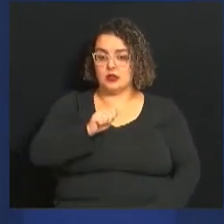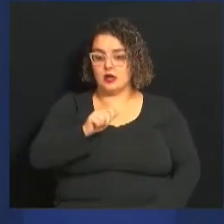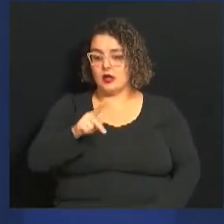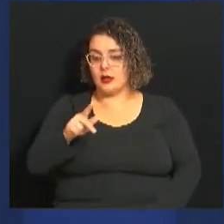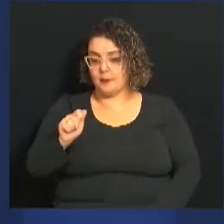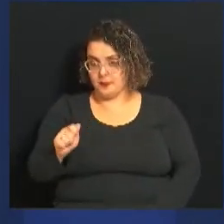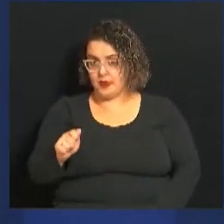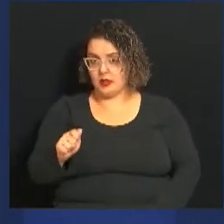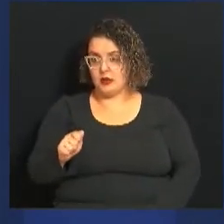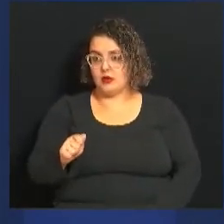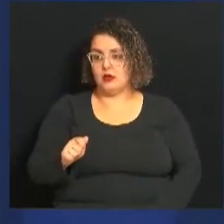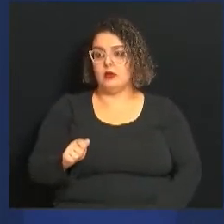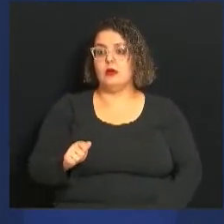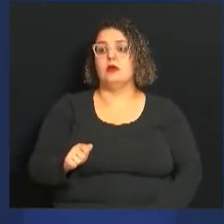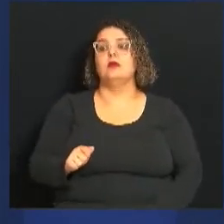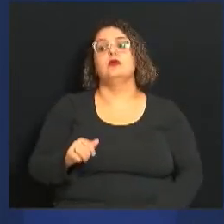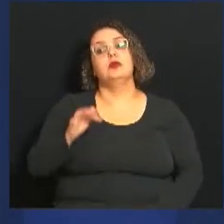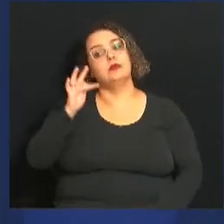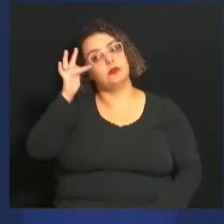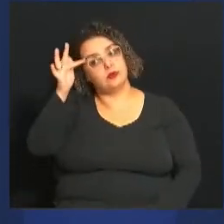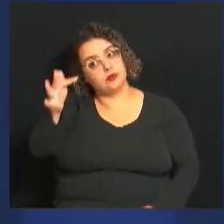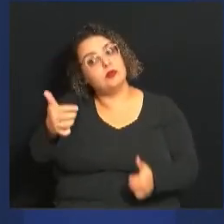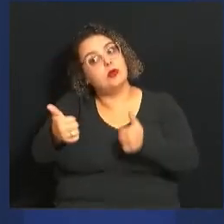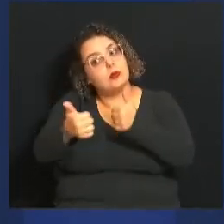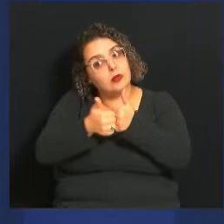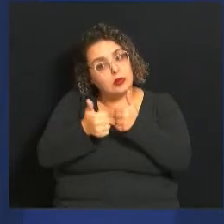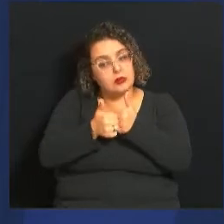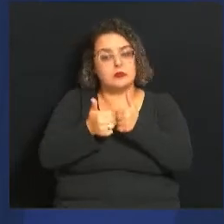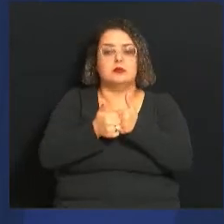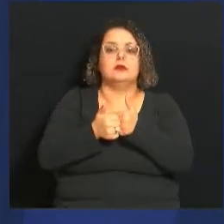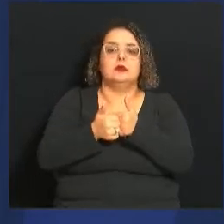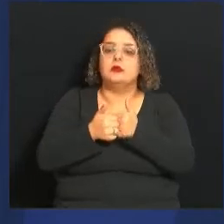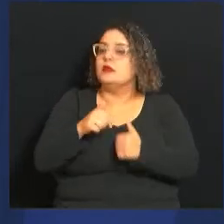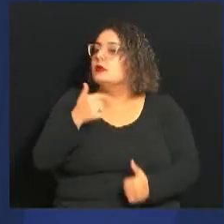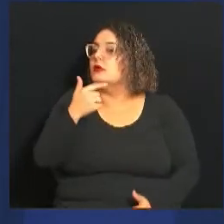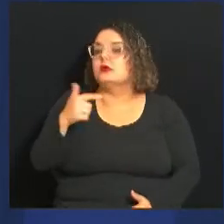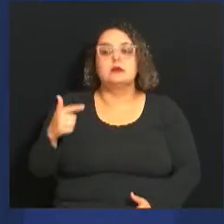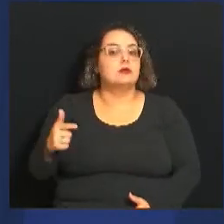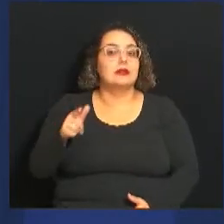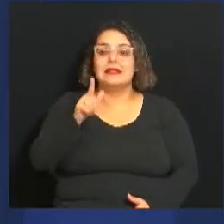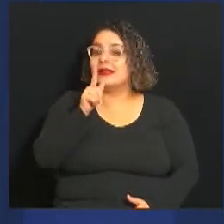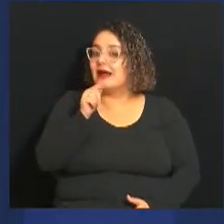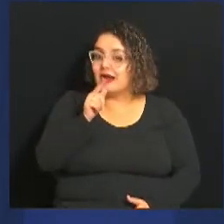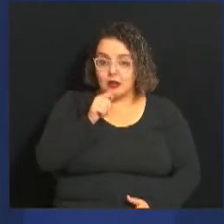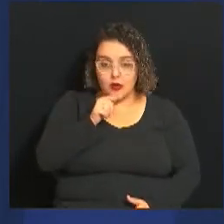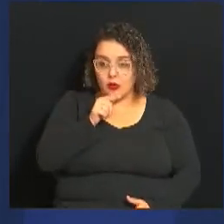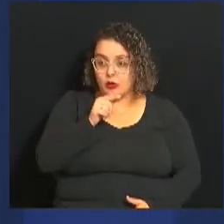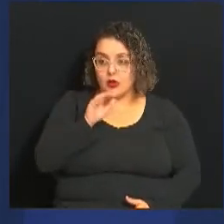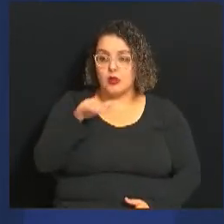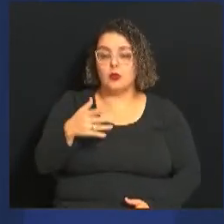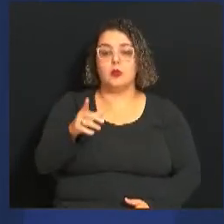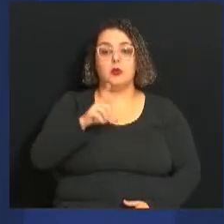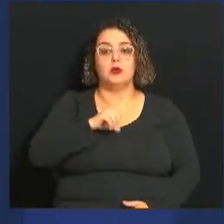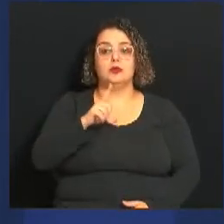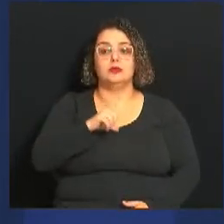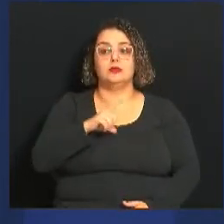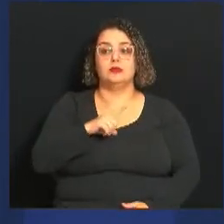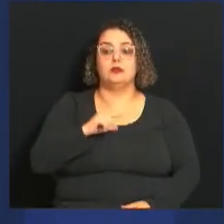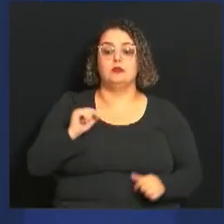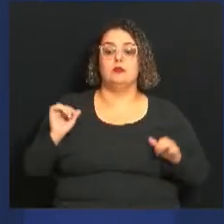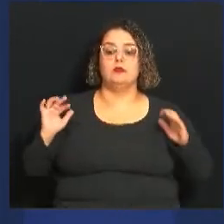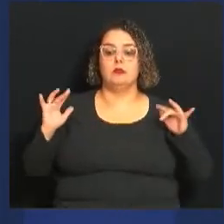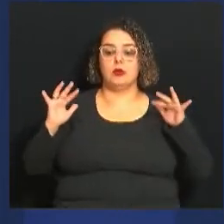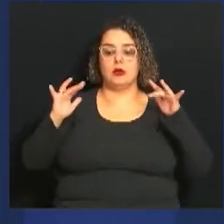gente provavelmente, num futuro muito próximo, a gente não vai ter água, porque quando existe, né, uma ocupação ali,